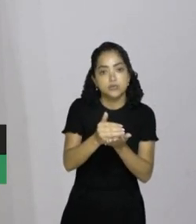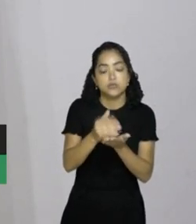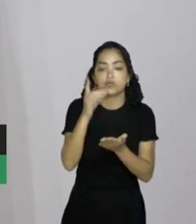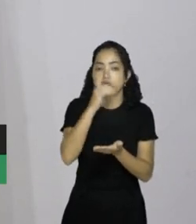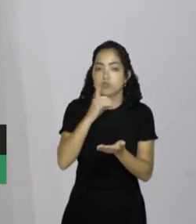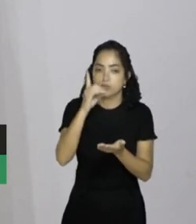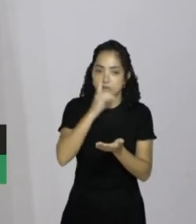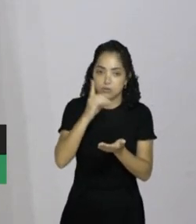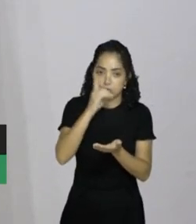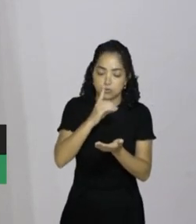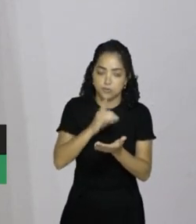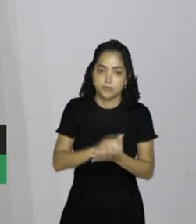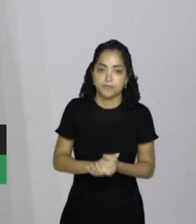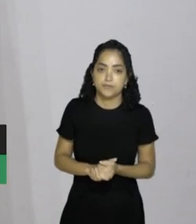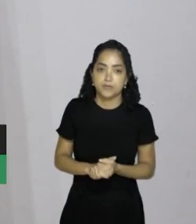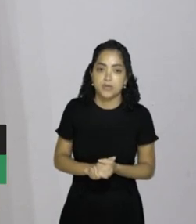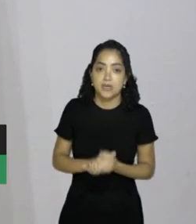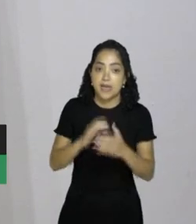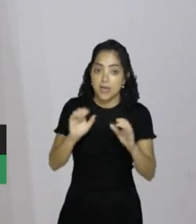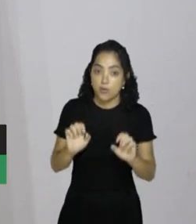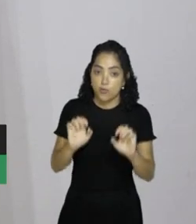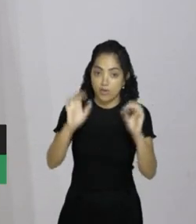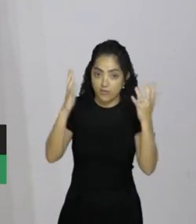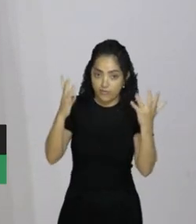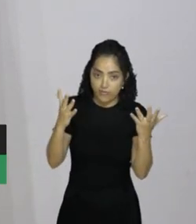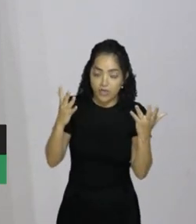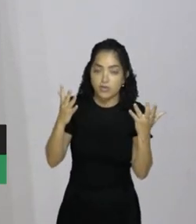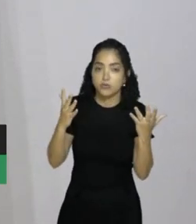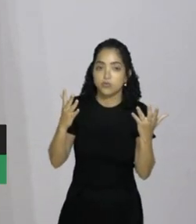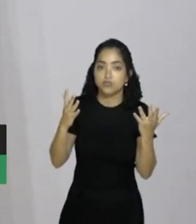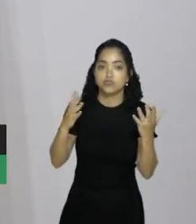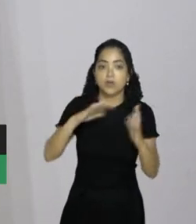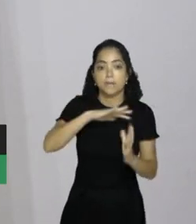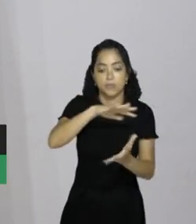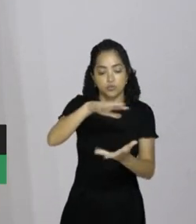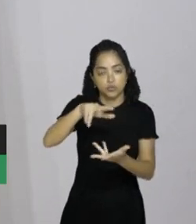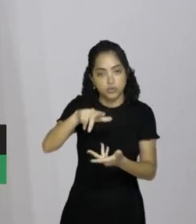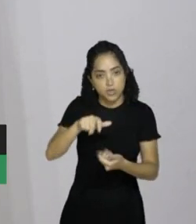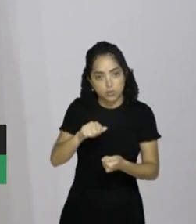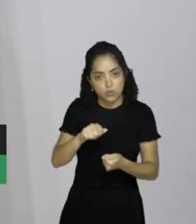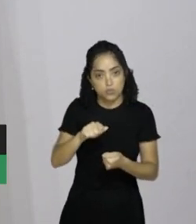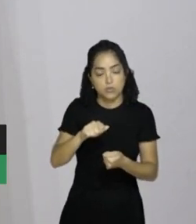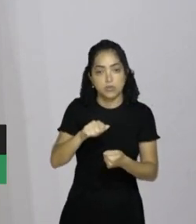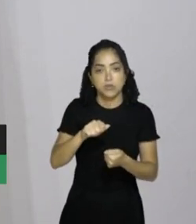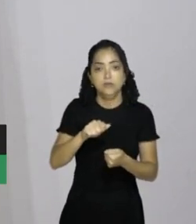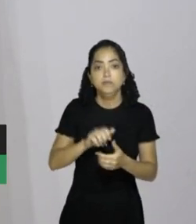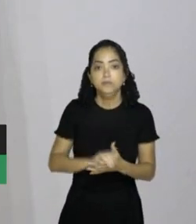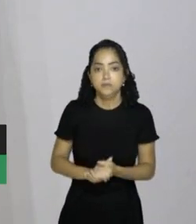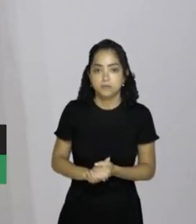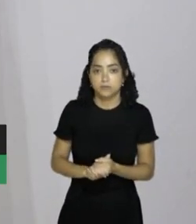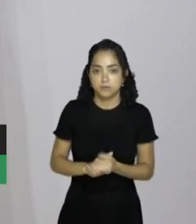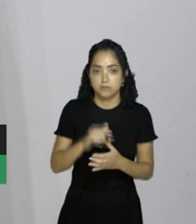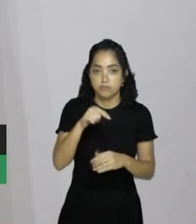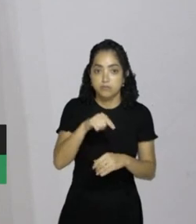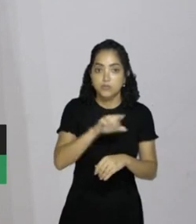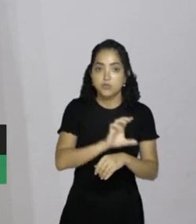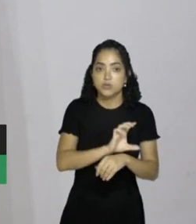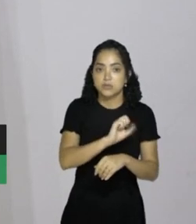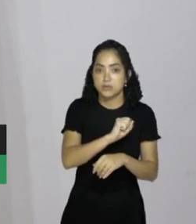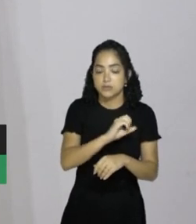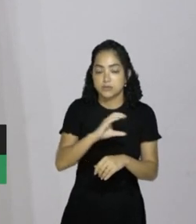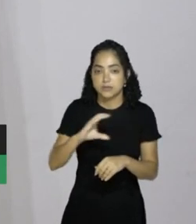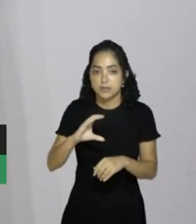domingo é um evento Mundial que coloca Santa Catarina